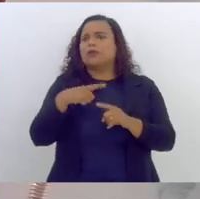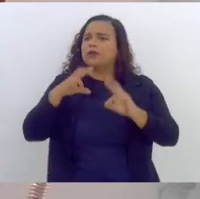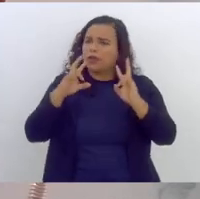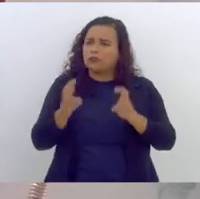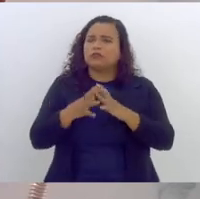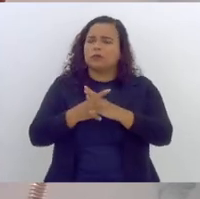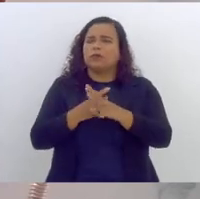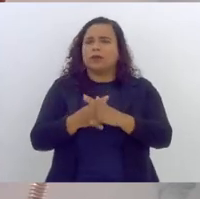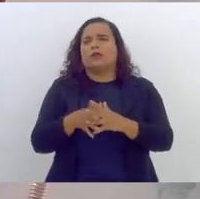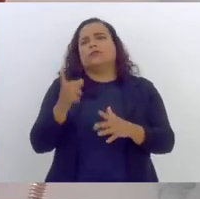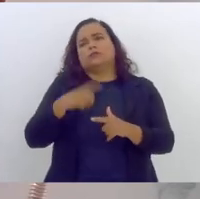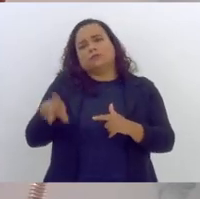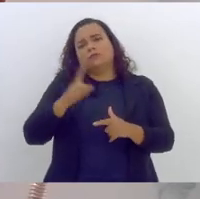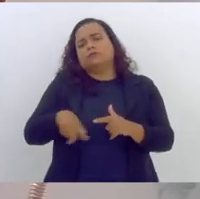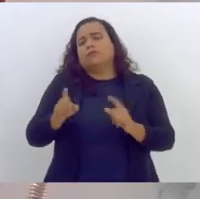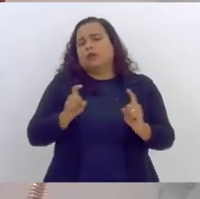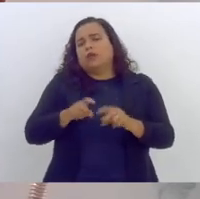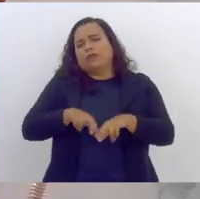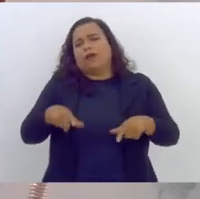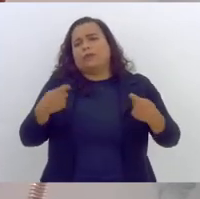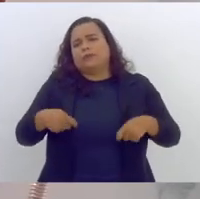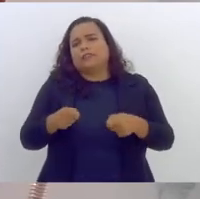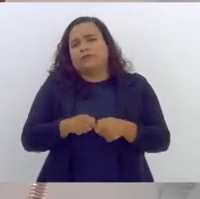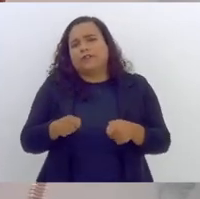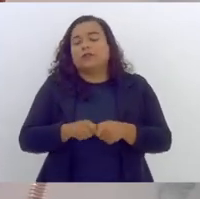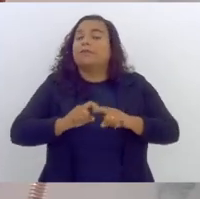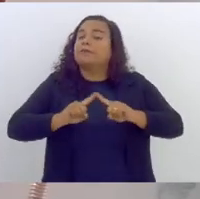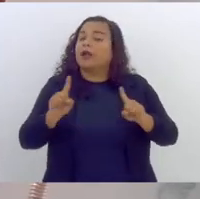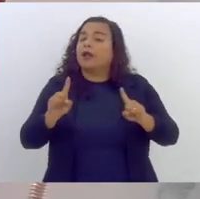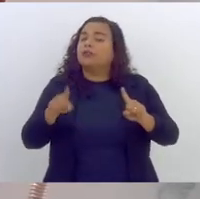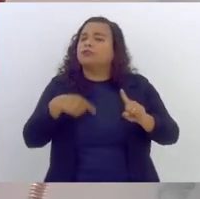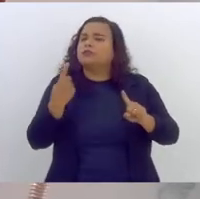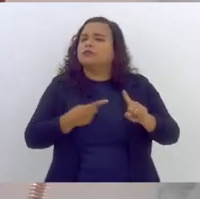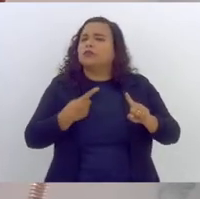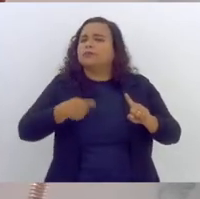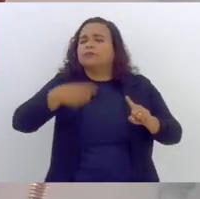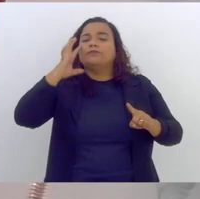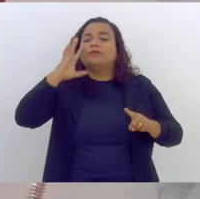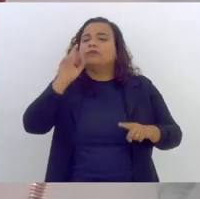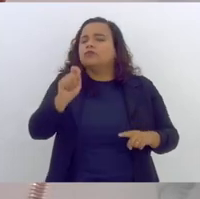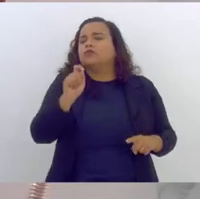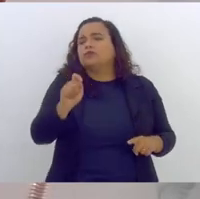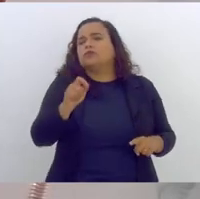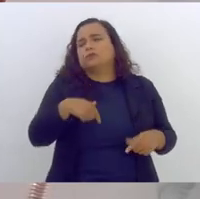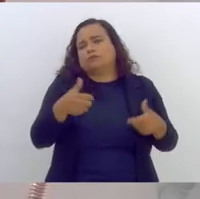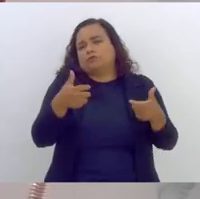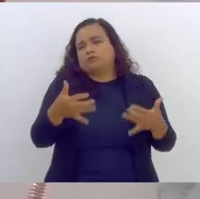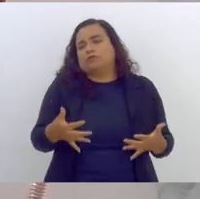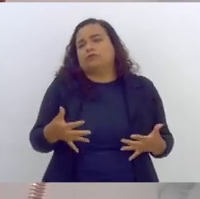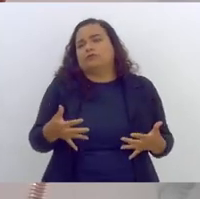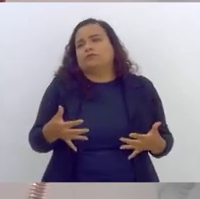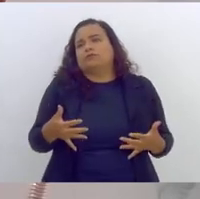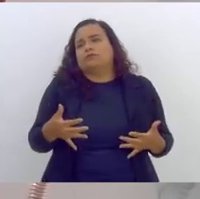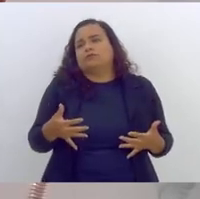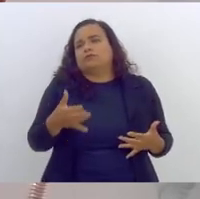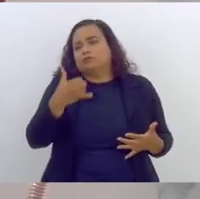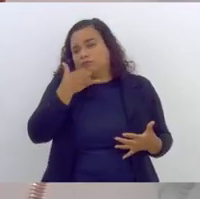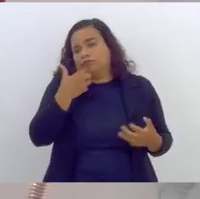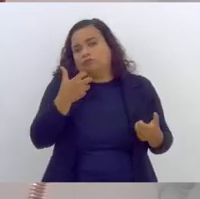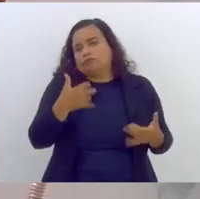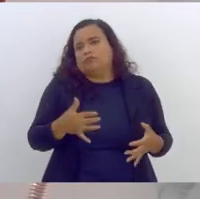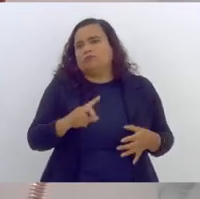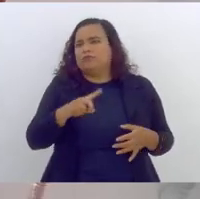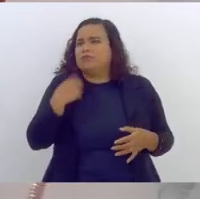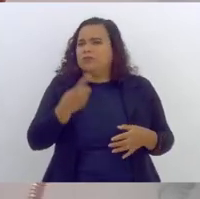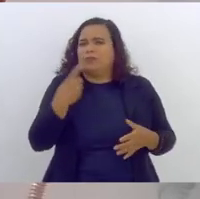complexa que há reuniões a serem feitas só que a gente eu diria perdão da palavra mas